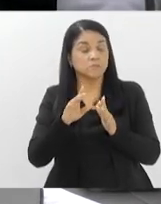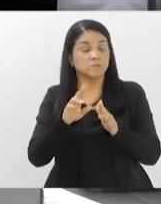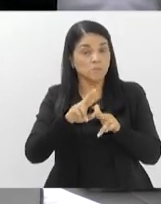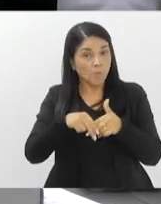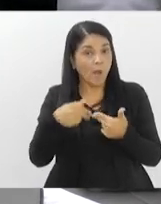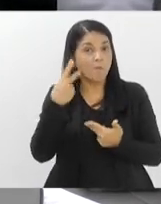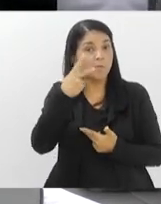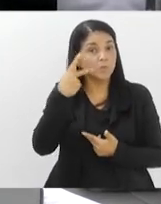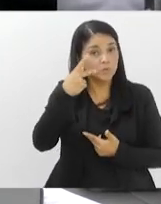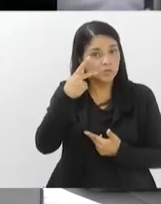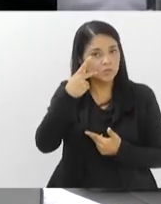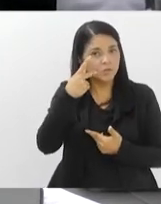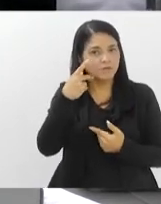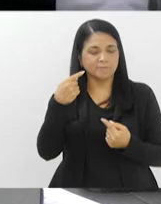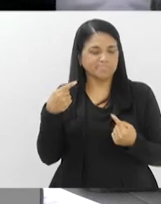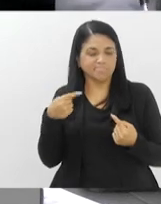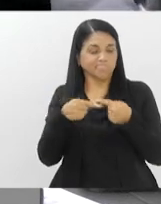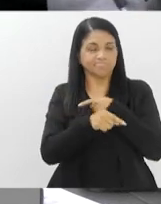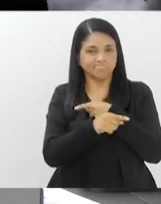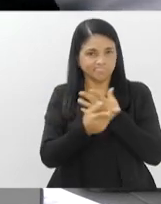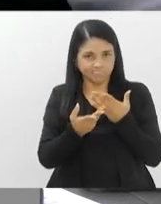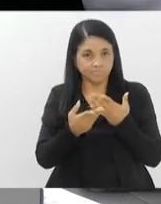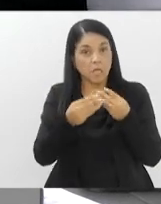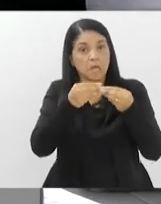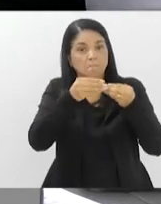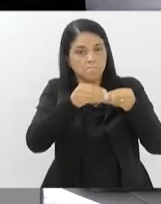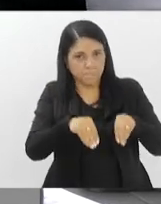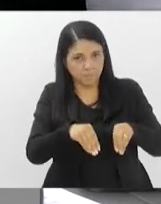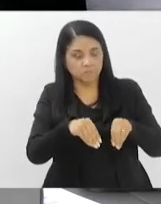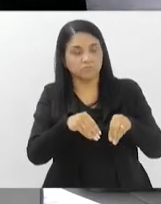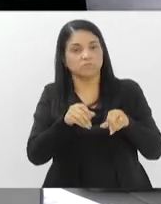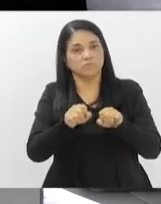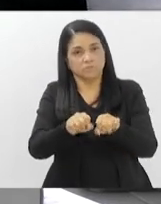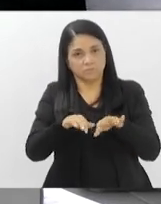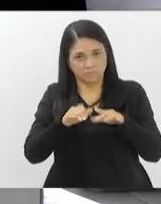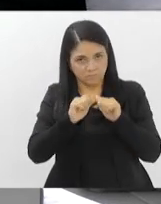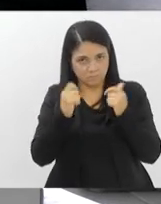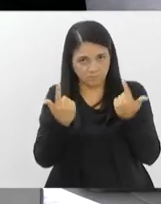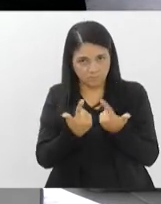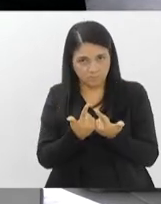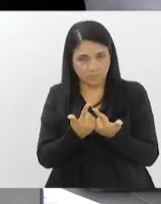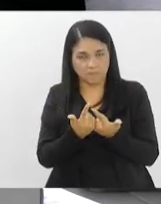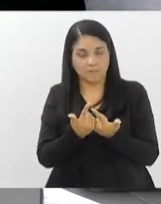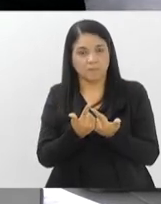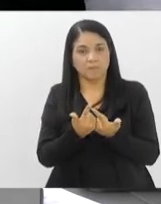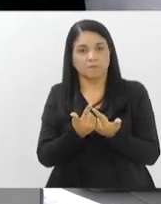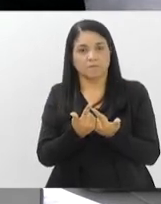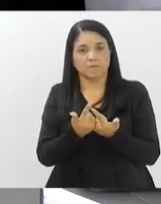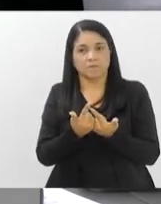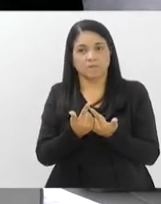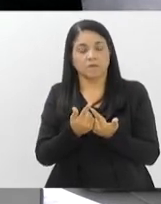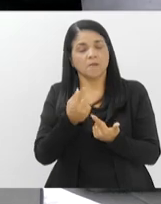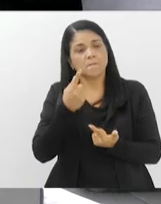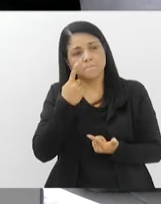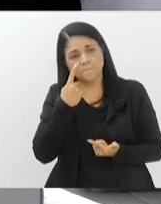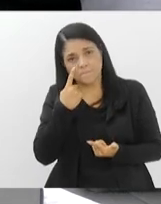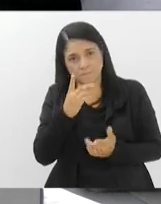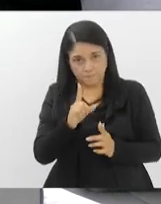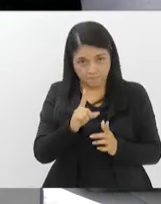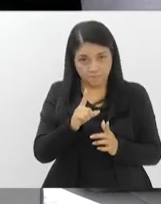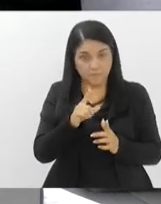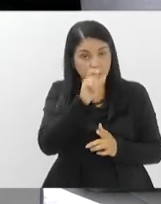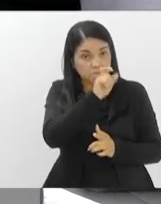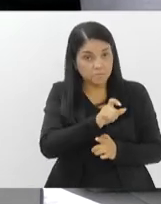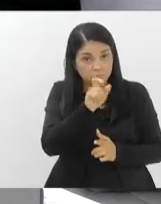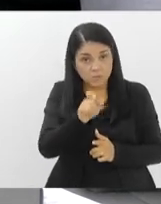que era indevido e era prejudicial à Assembleia Legislativa. Porque, vejam bem, as pessoas